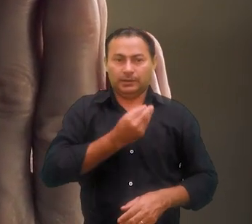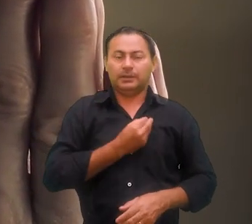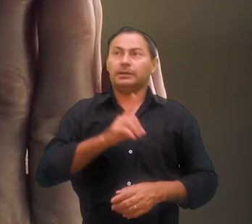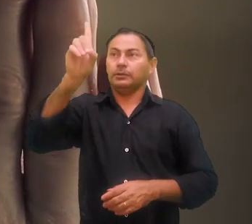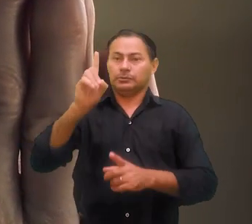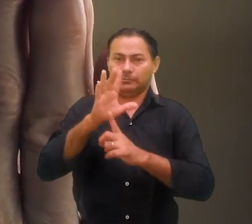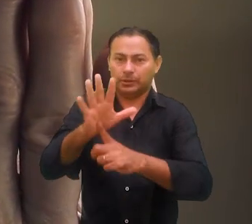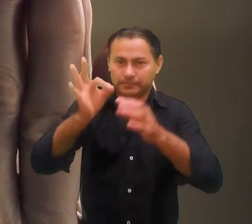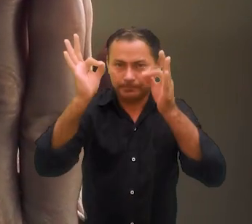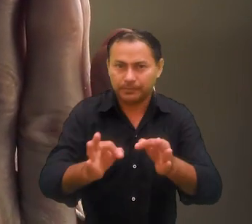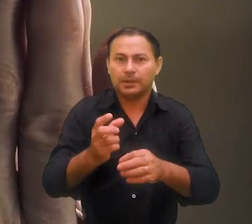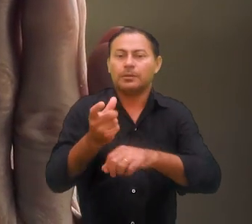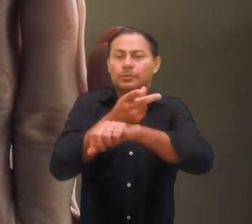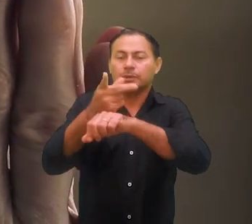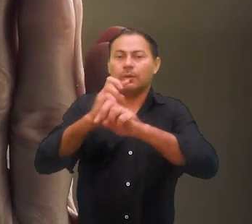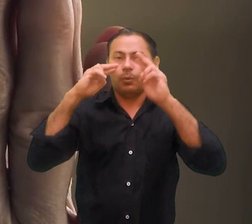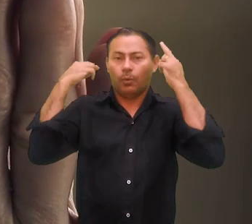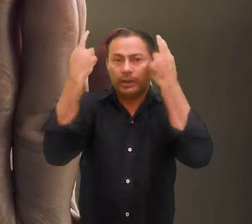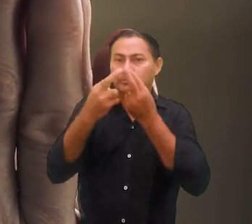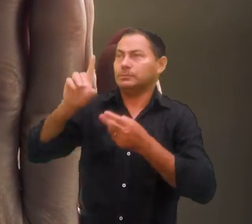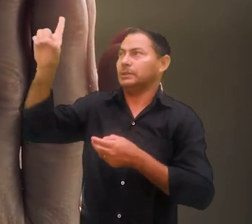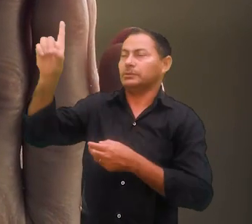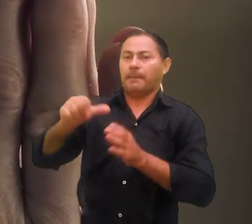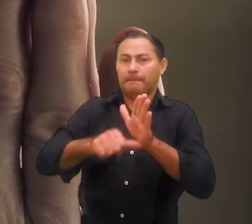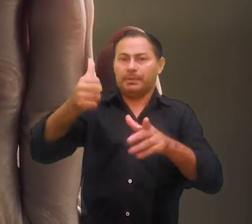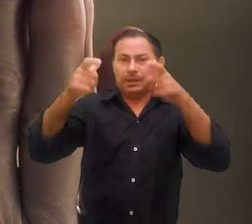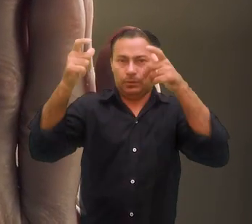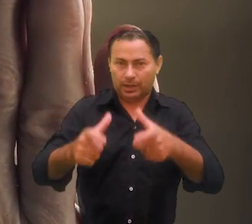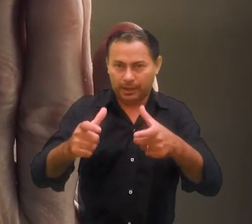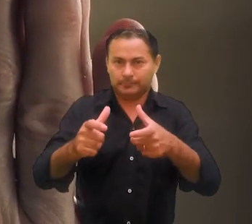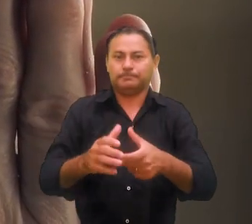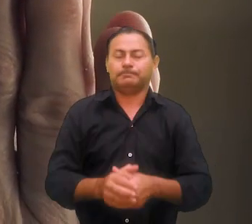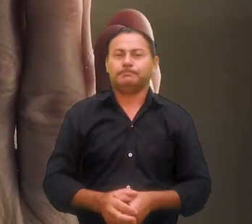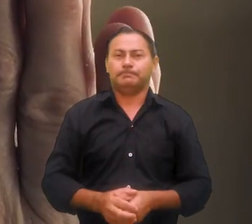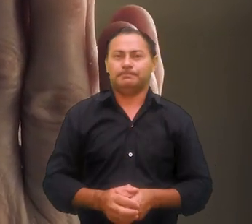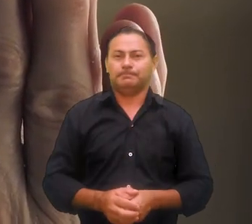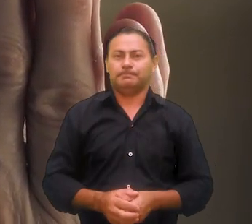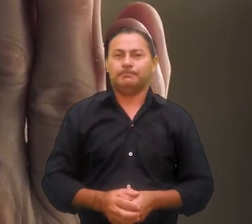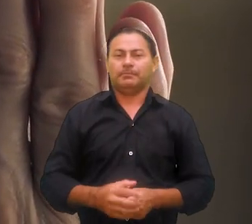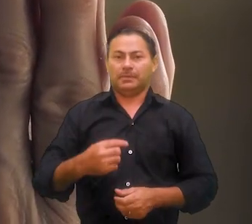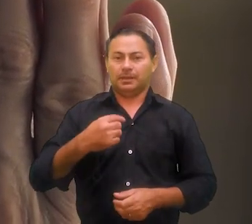o que Deus mostra que é certo. Isso é buscar o reino de Deus em primeiro lugar.